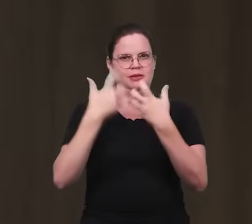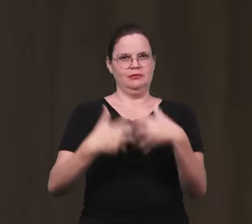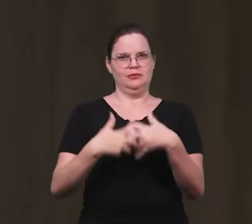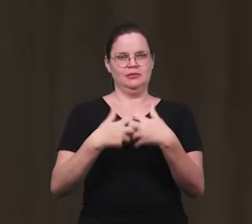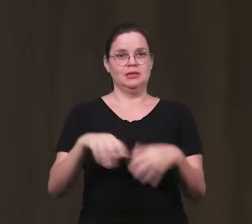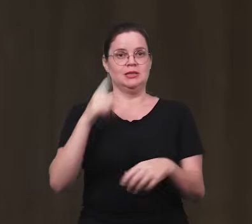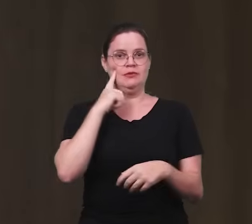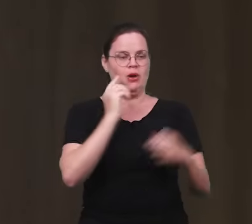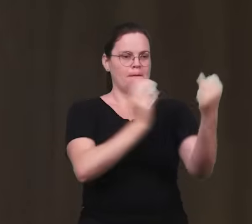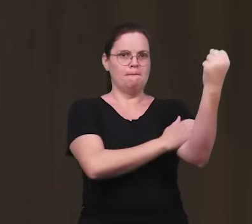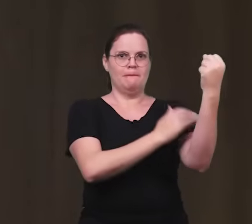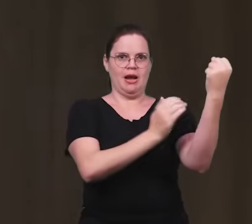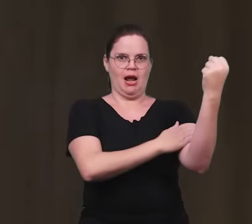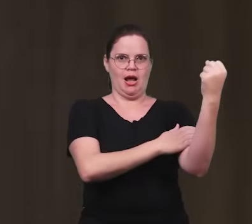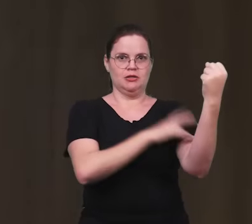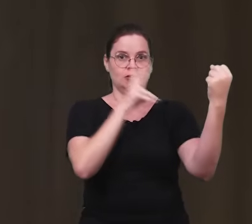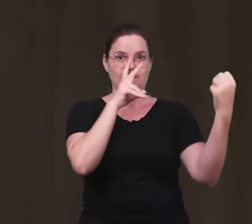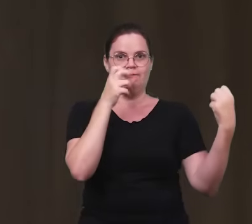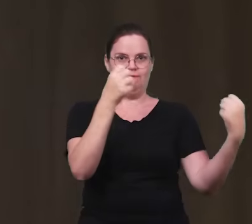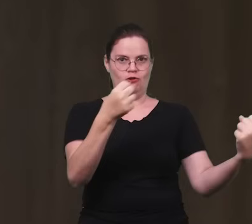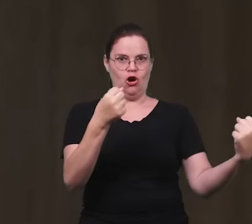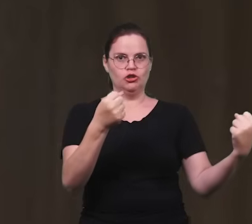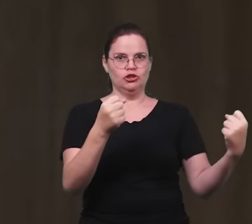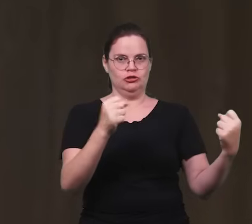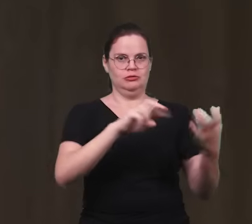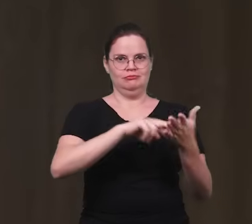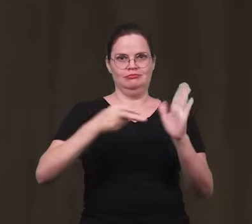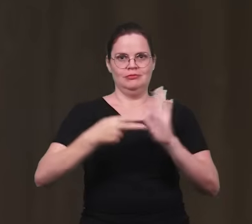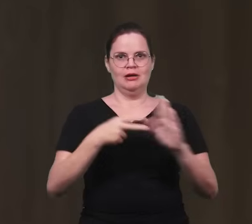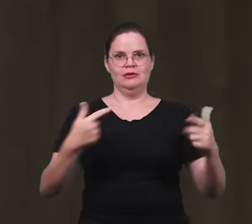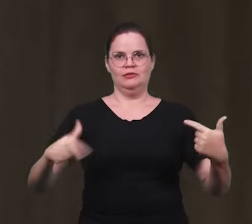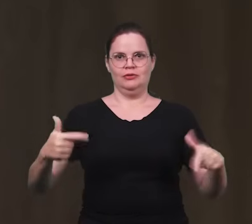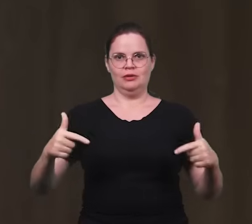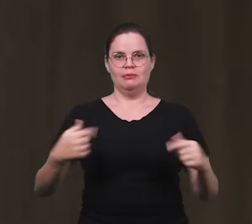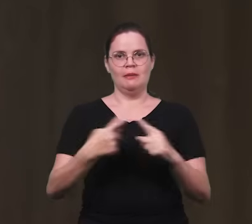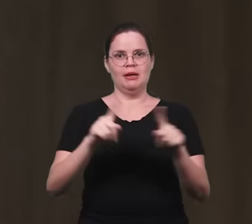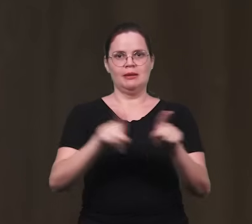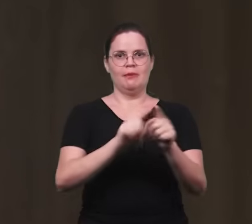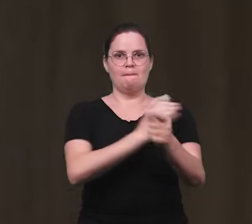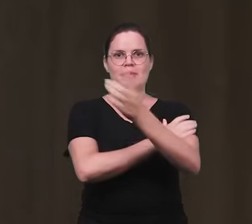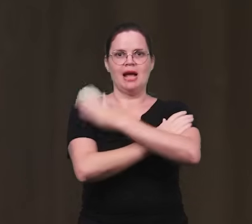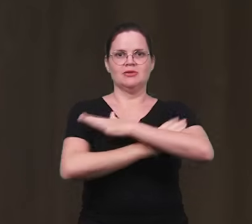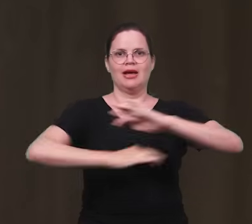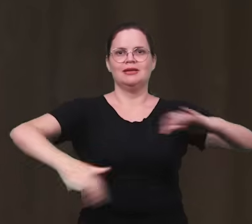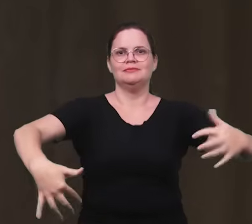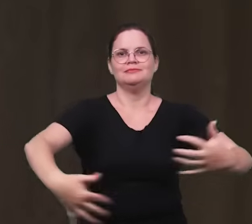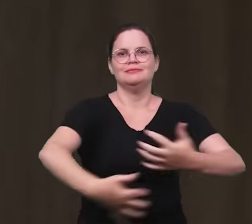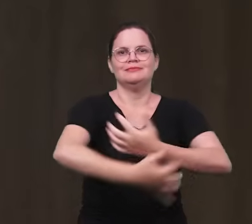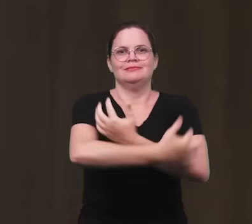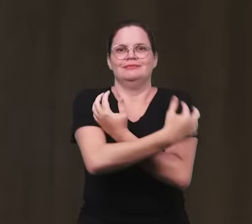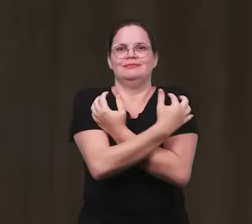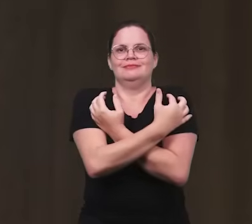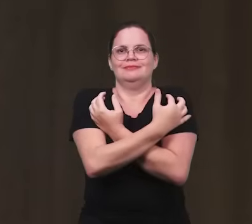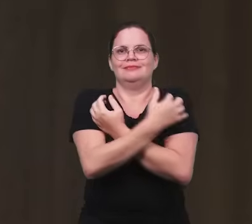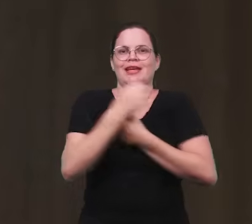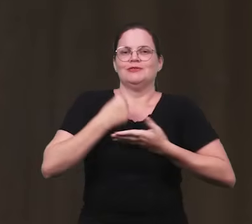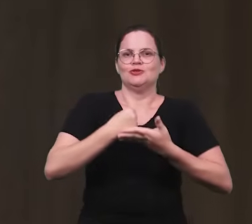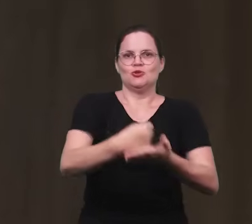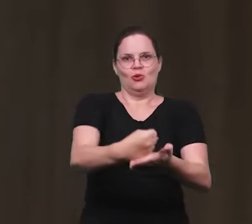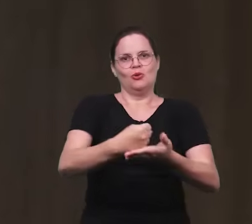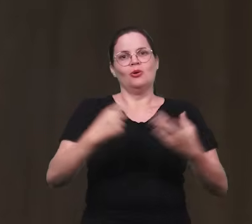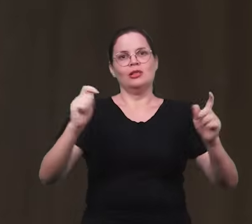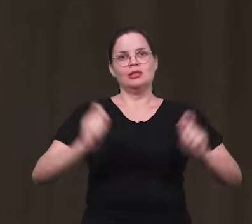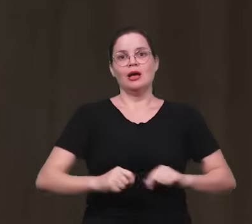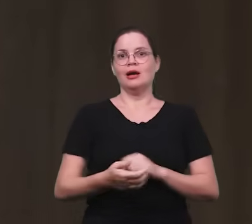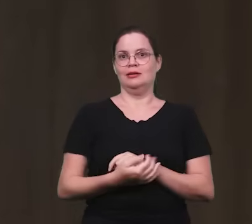o braço forte para o trabalho, os braços acolhem, os braços socorrem. A palavra do Senhor fala, né, muitas